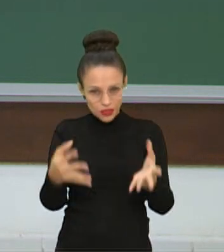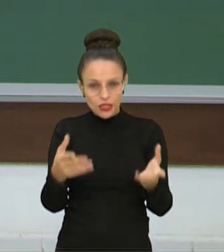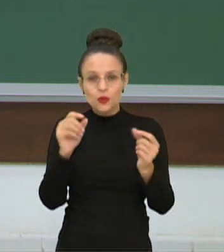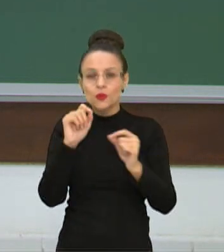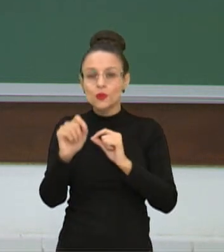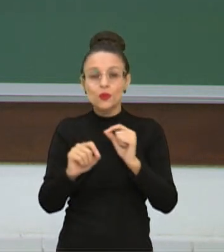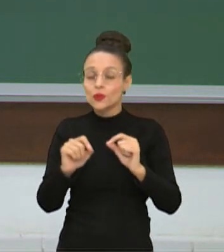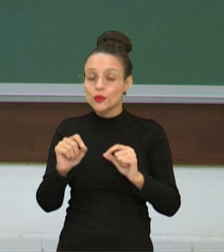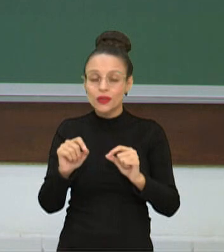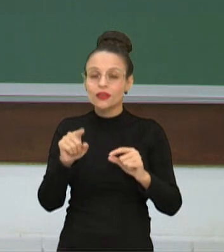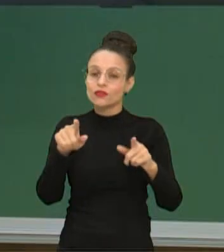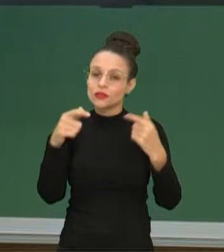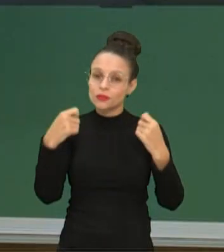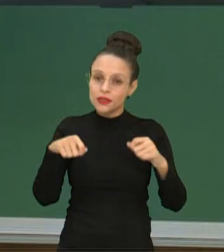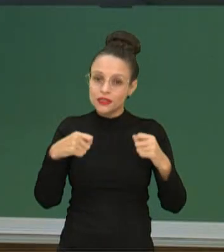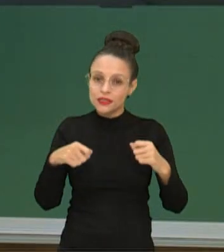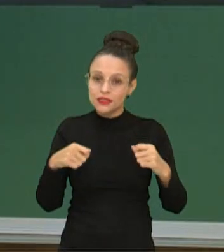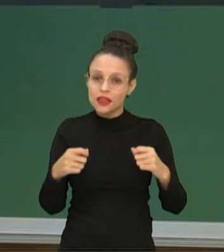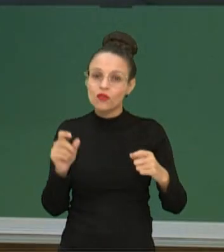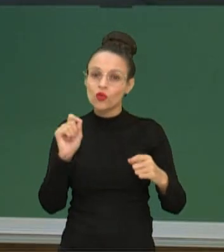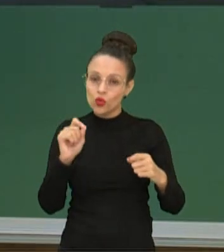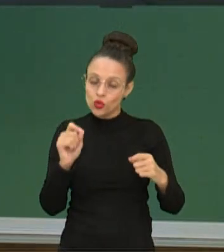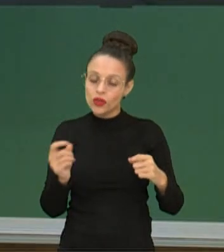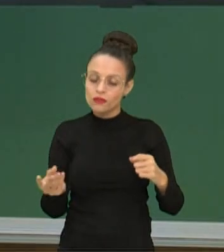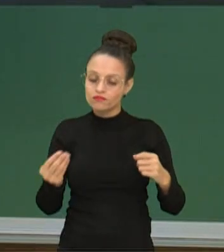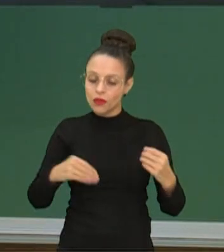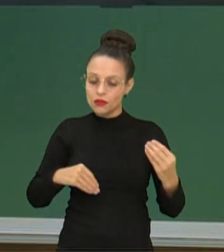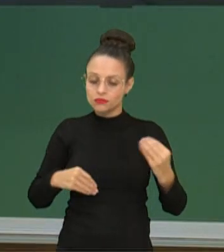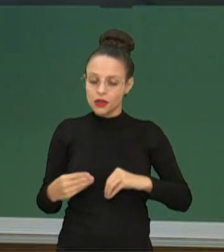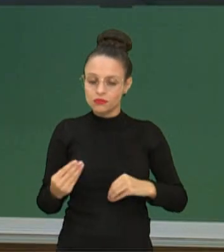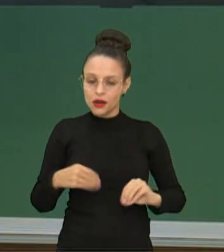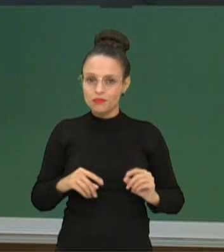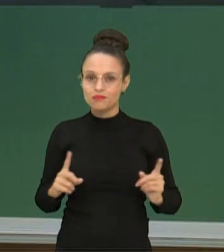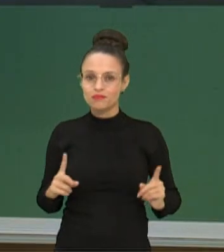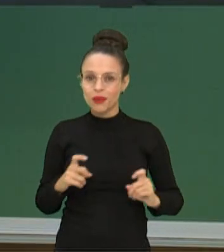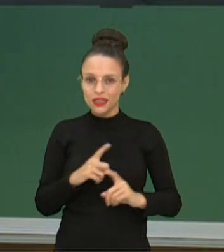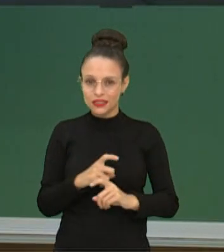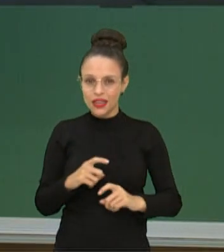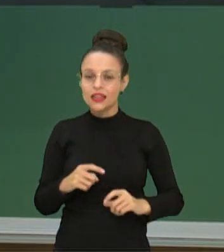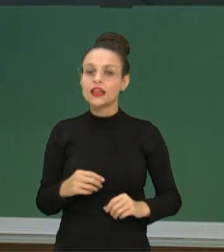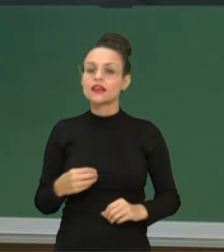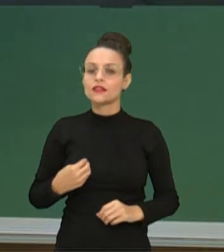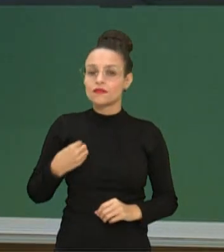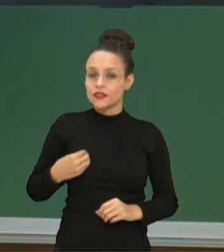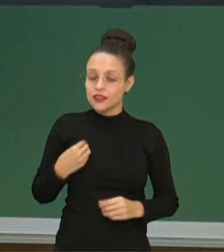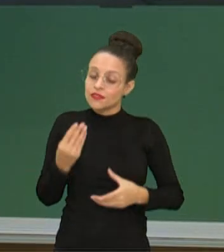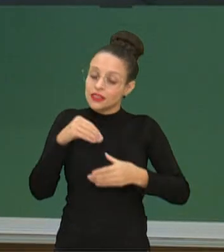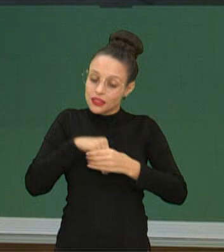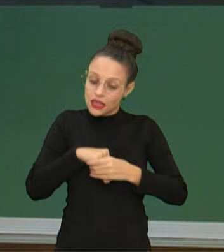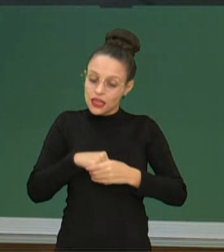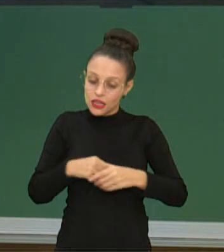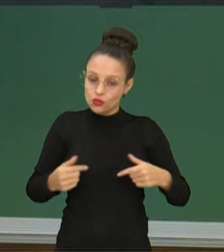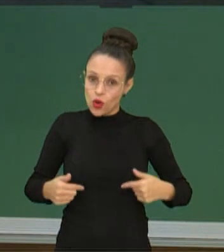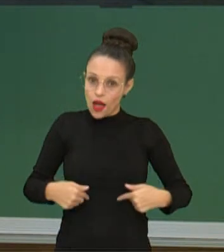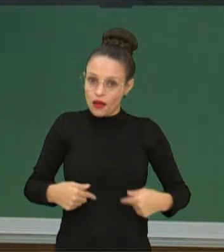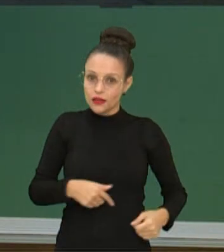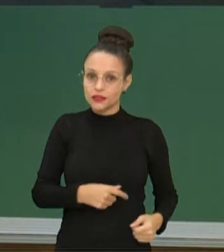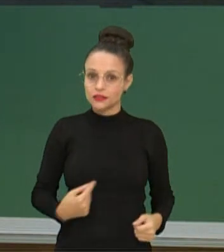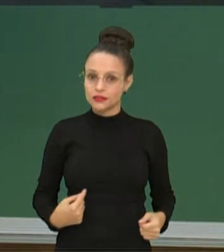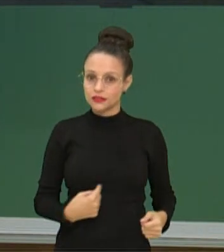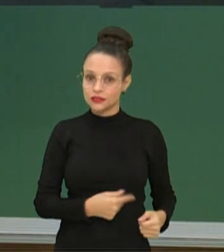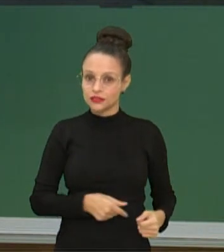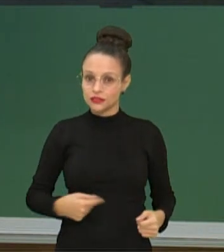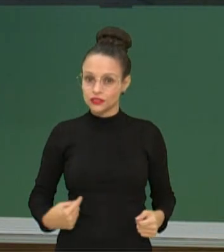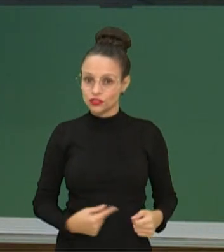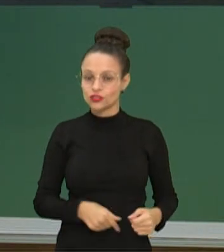pais? Que você precisava repor estas bactérias do bem, tá? Elas vivem dentro do nosso intestino produzindo